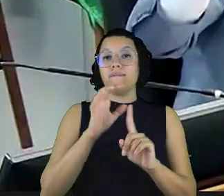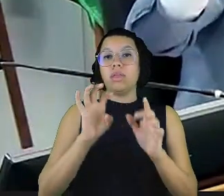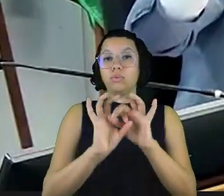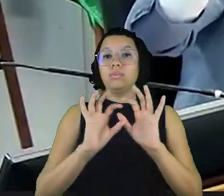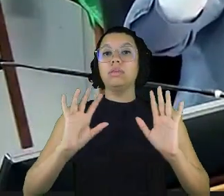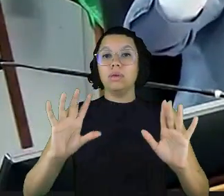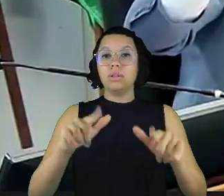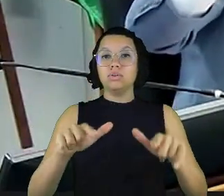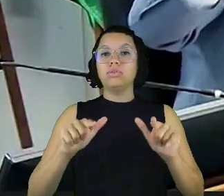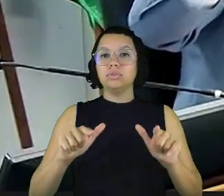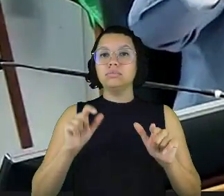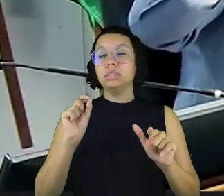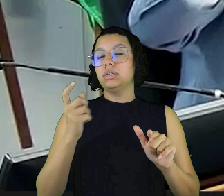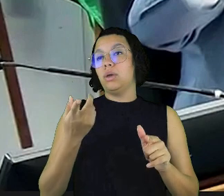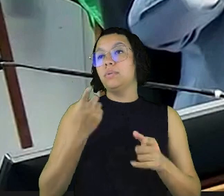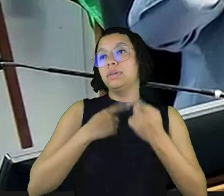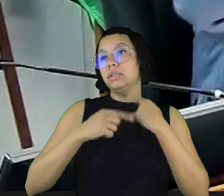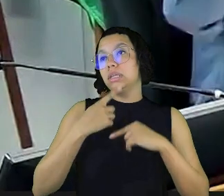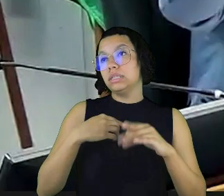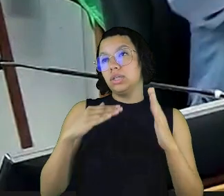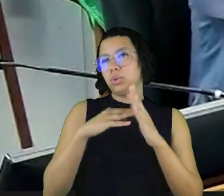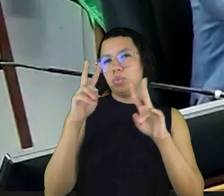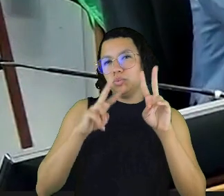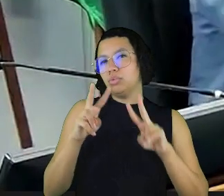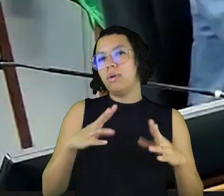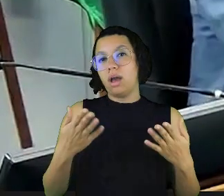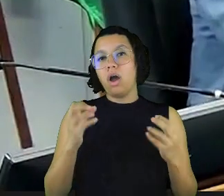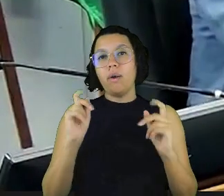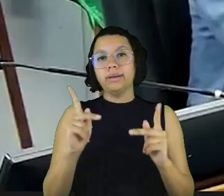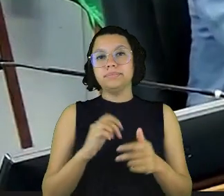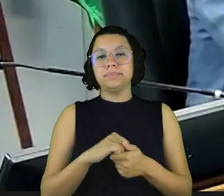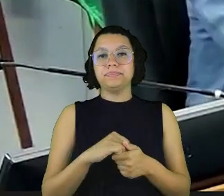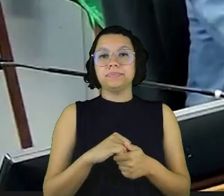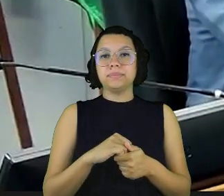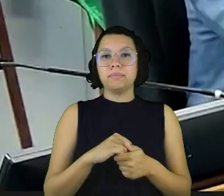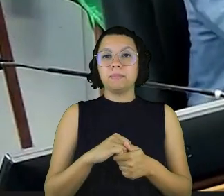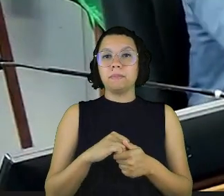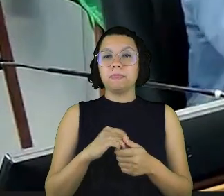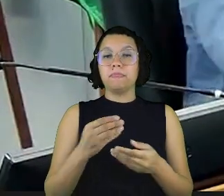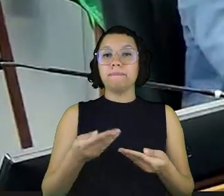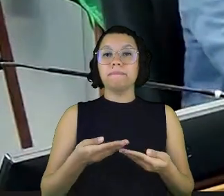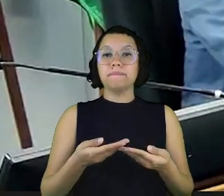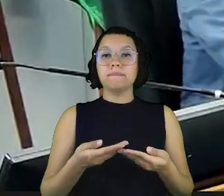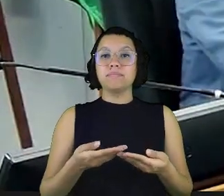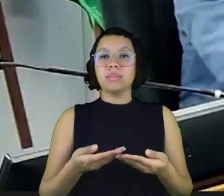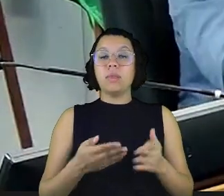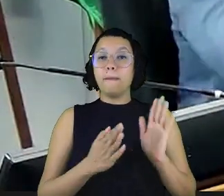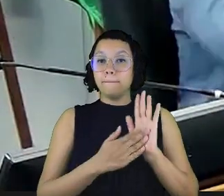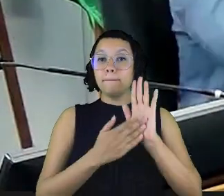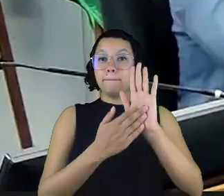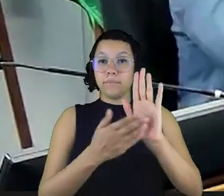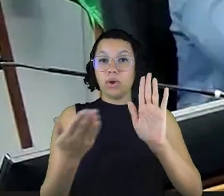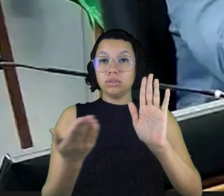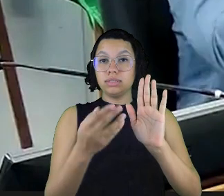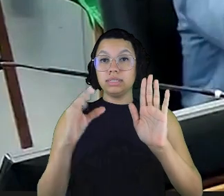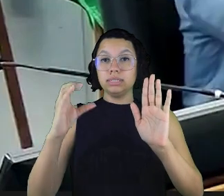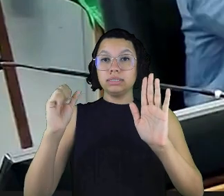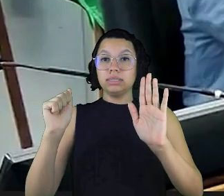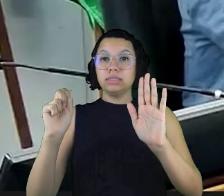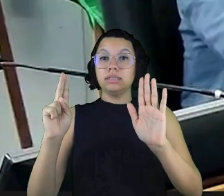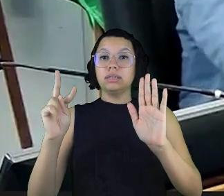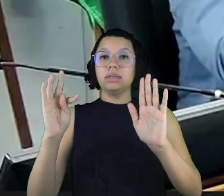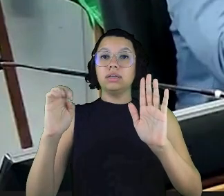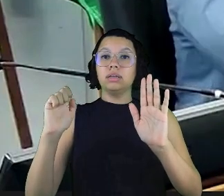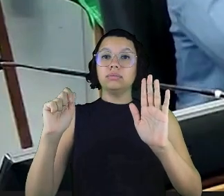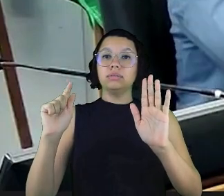que se deseja em última análise, não é? Pois bem, proposta essa cautelar, nós temos o efeito liberatório